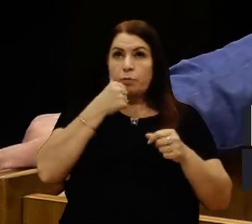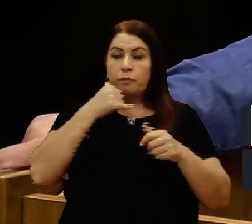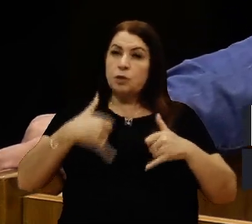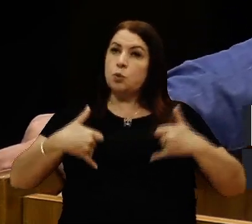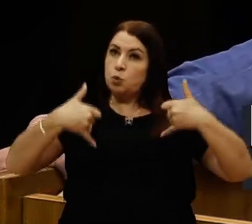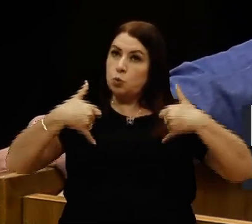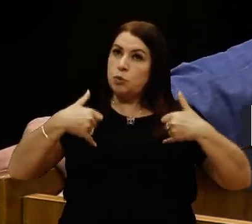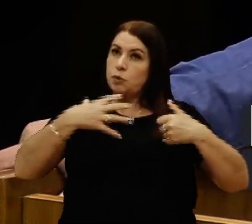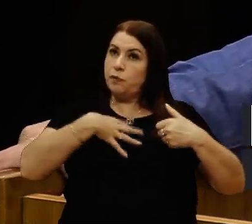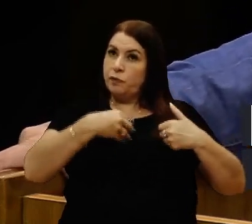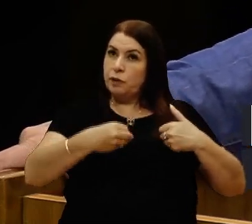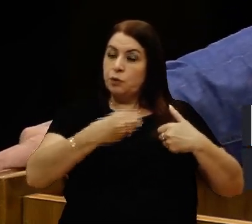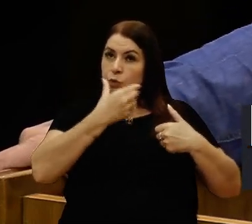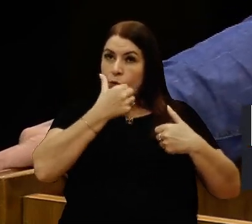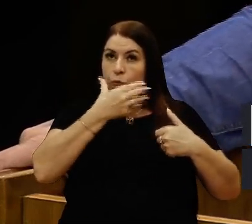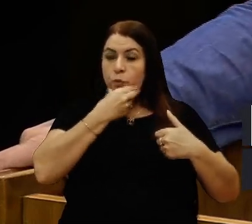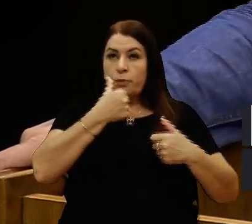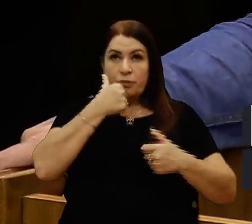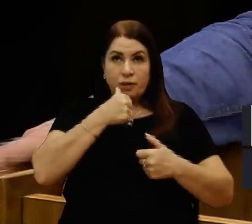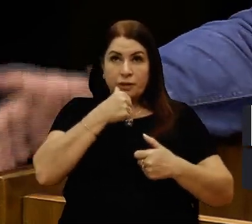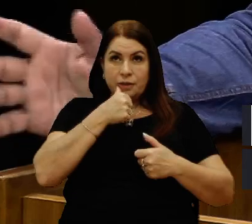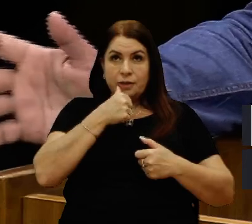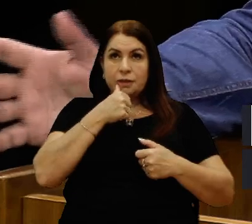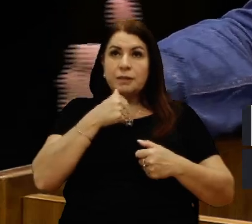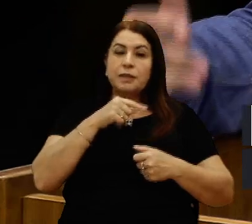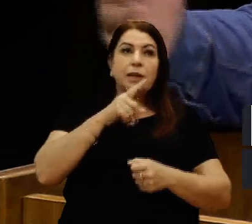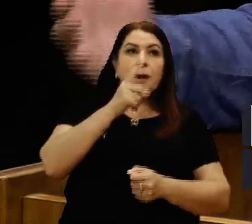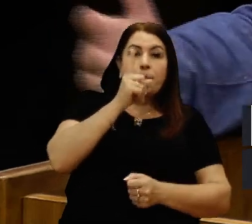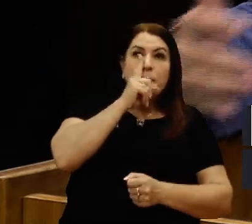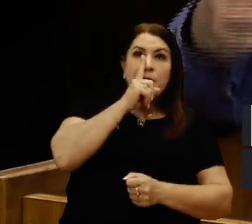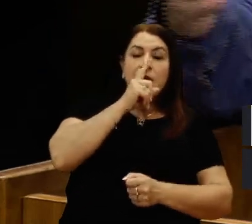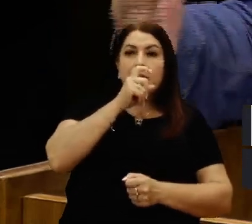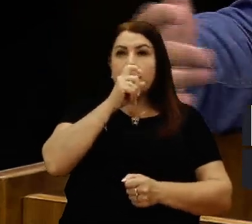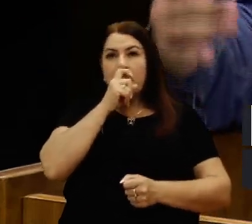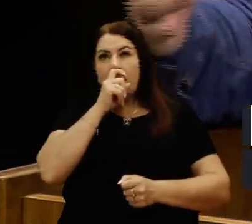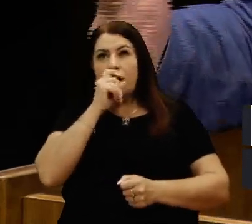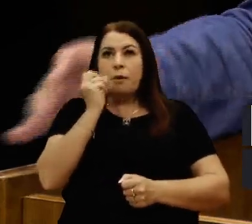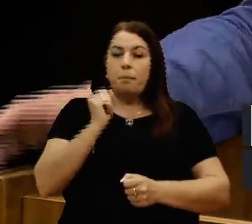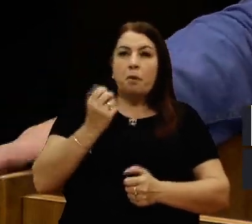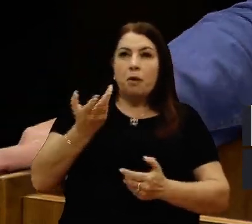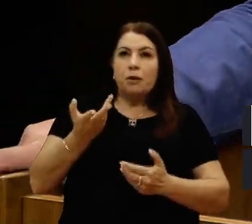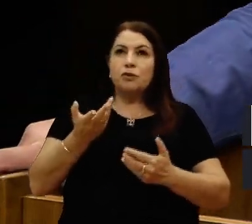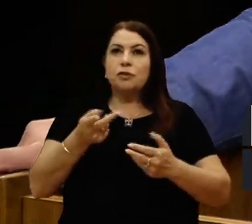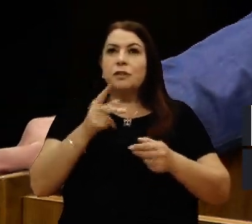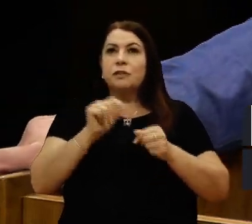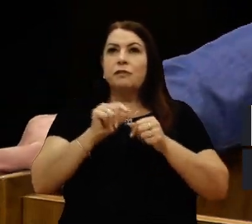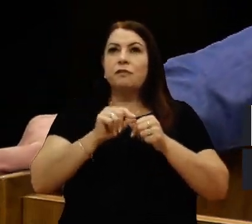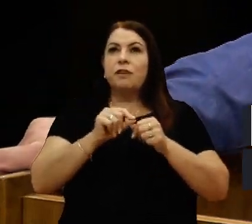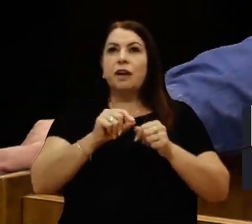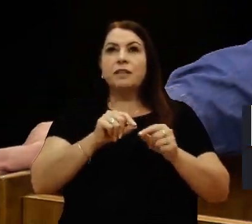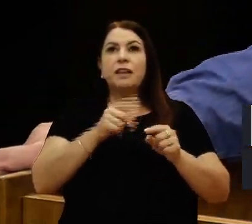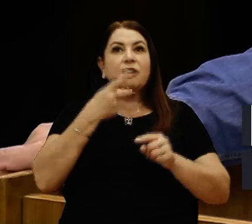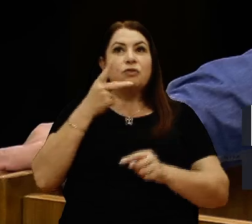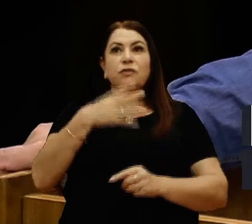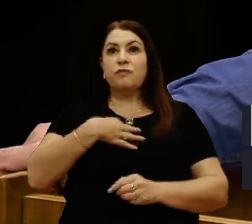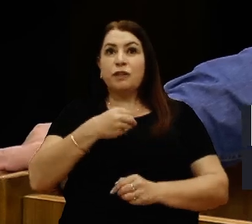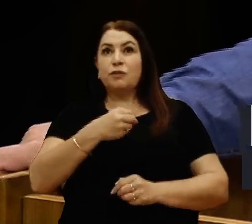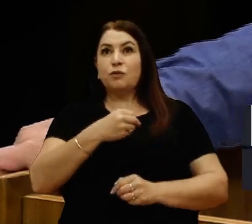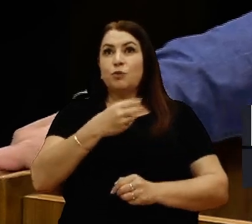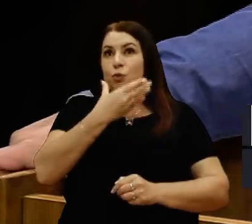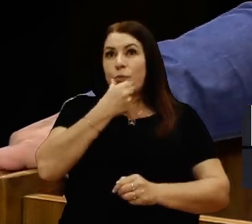orgulho dos seus filhos e das suas filhas. Todo mundo que é pai e mãe, quando pode, ou enfim, faz menção aos seus filhos e suas